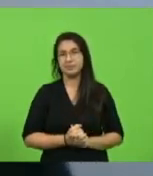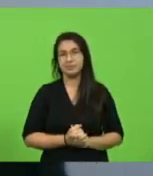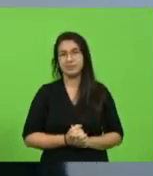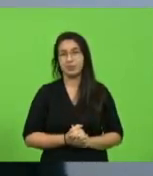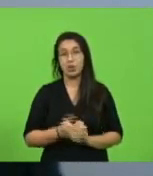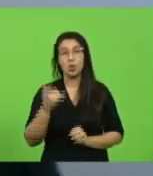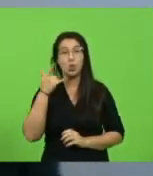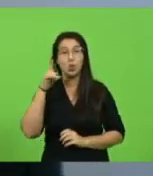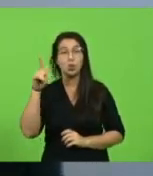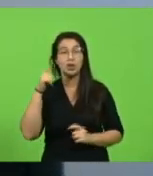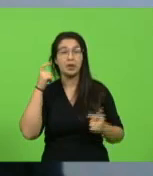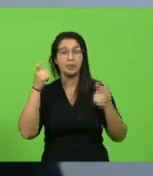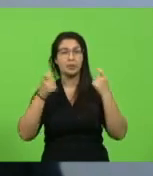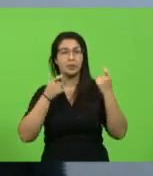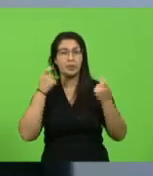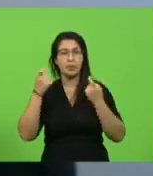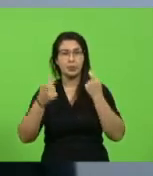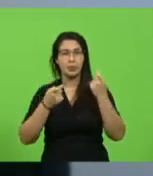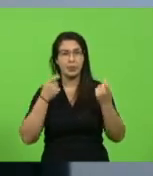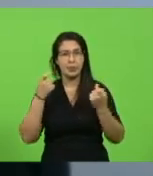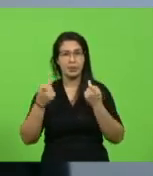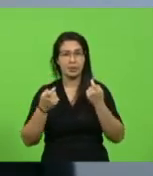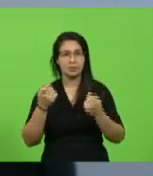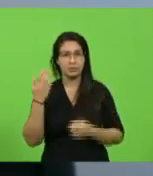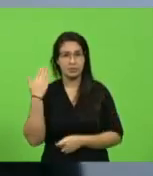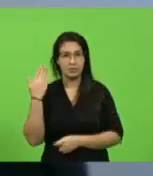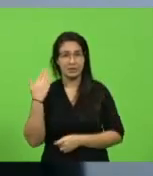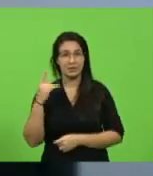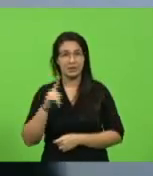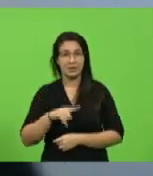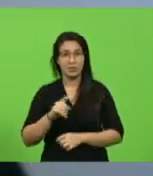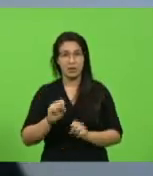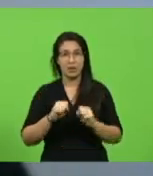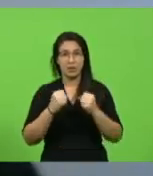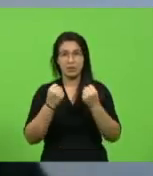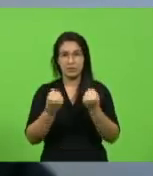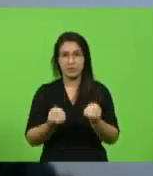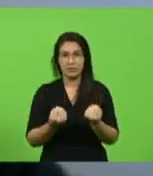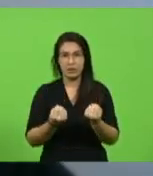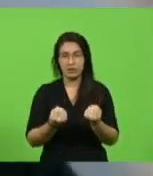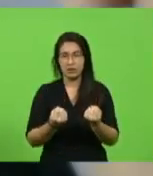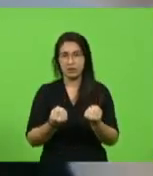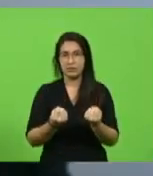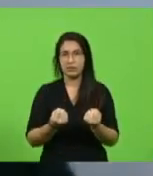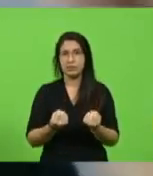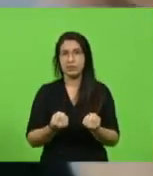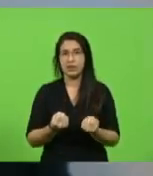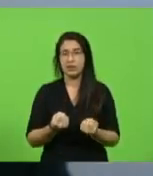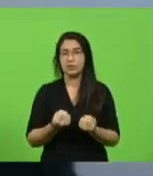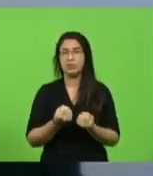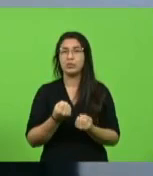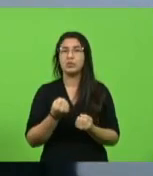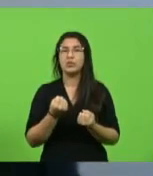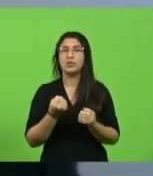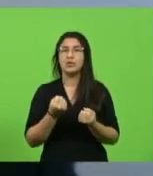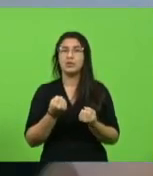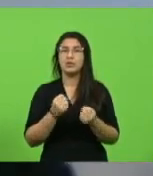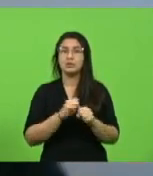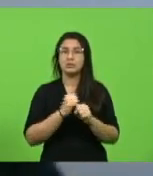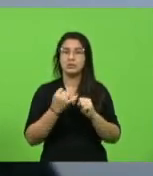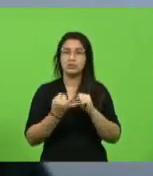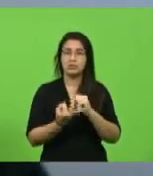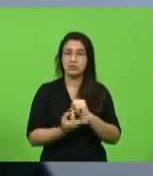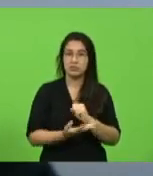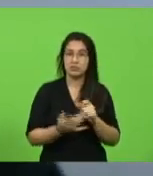do governador do estado naquele momento, se não com o enfrentamento da pandemia, com o famigerado possível colapso do sistema